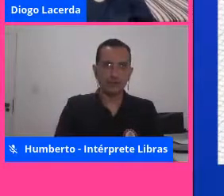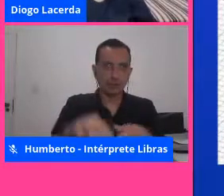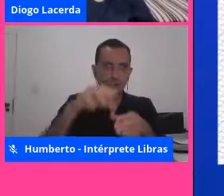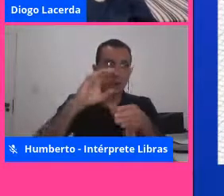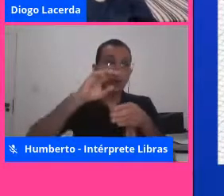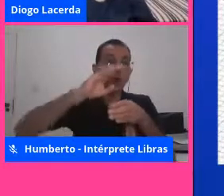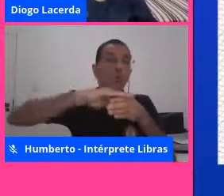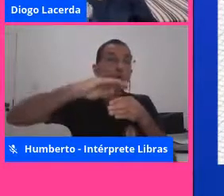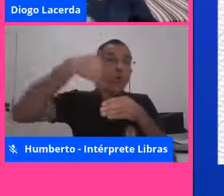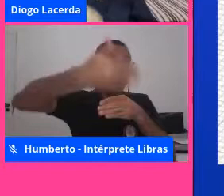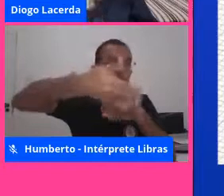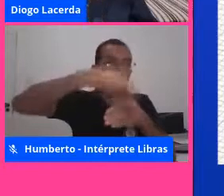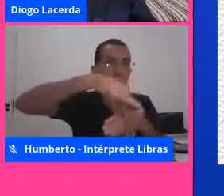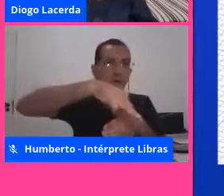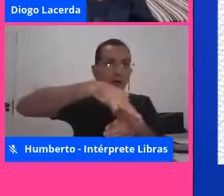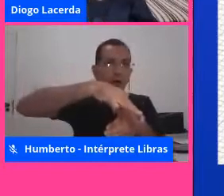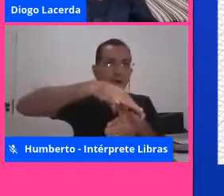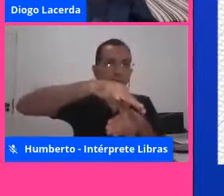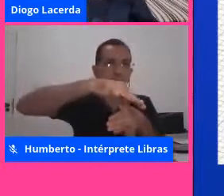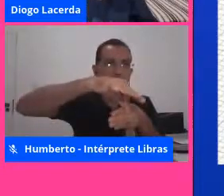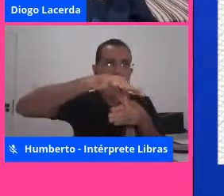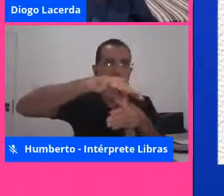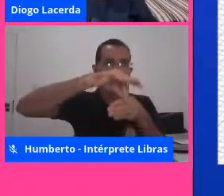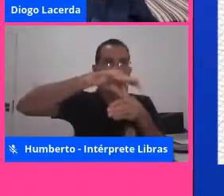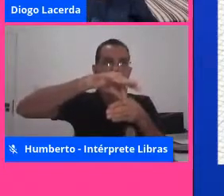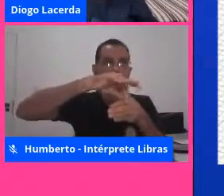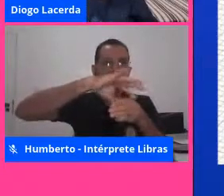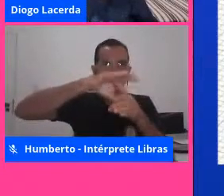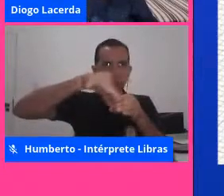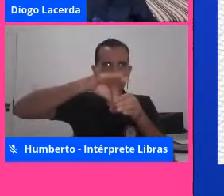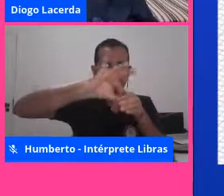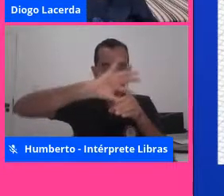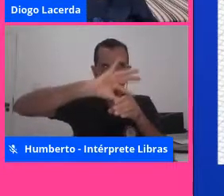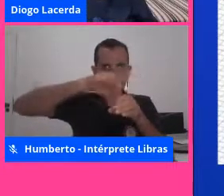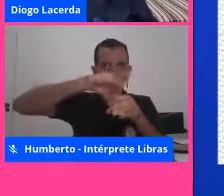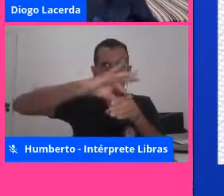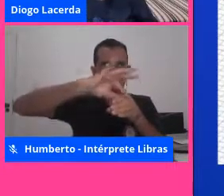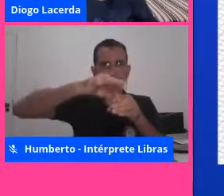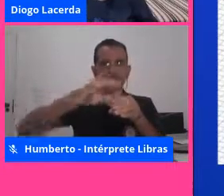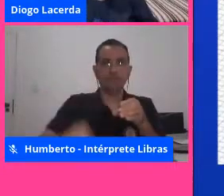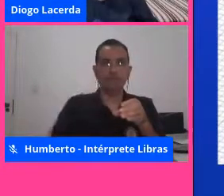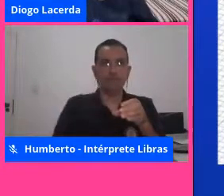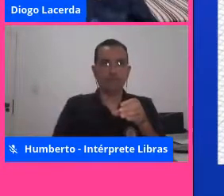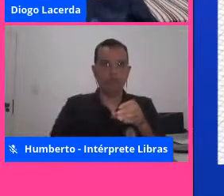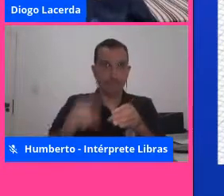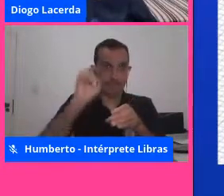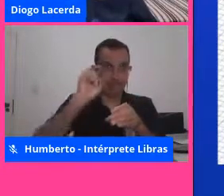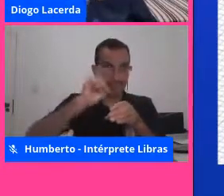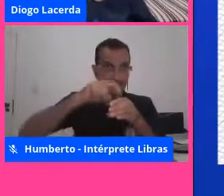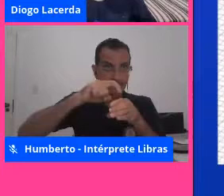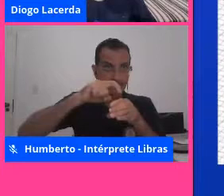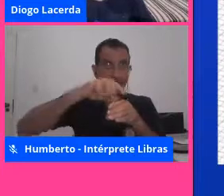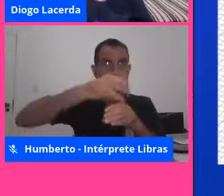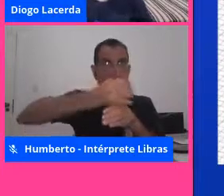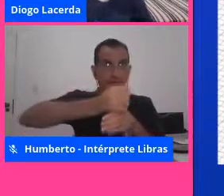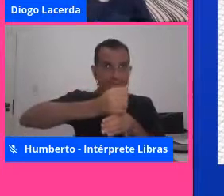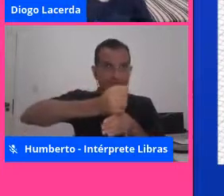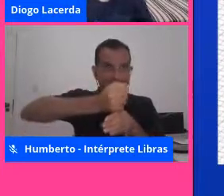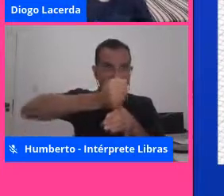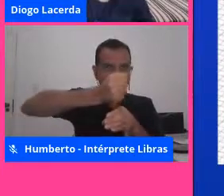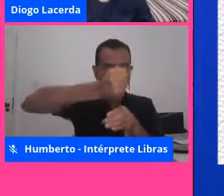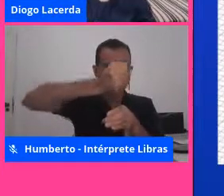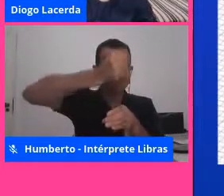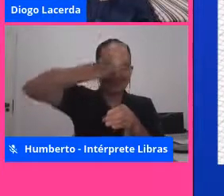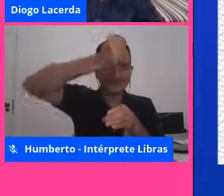externo, que é justamente a nossa parede. Quando você clicar nele e clicar em arrastar, ele vai pedir